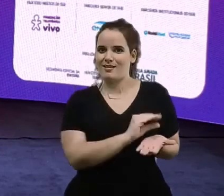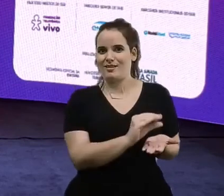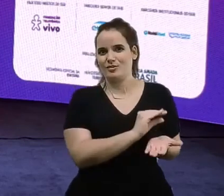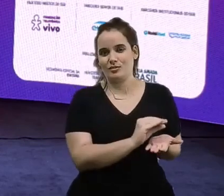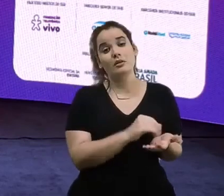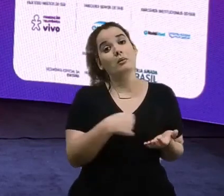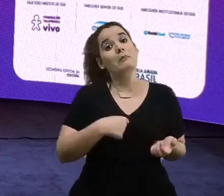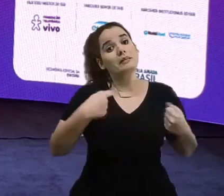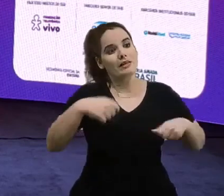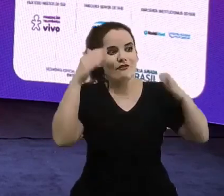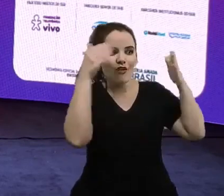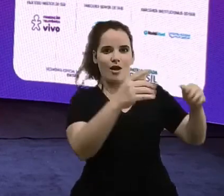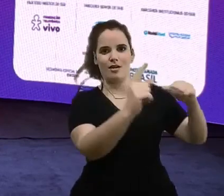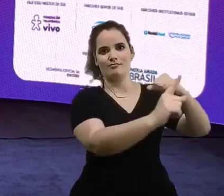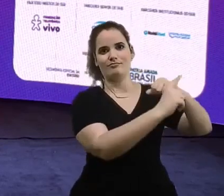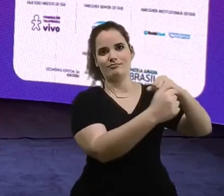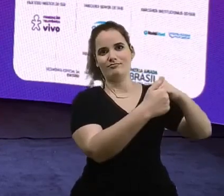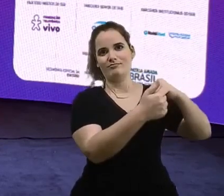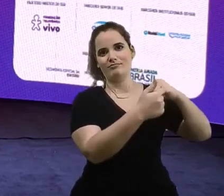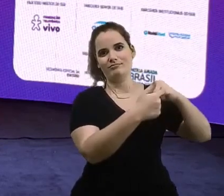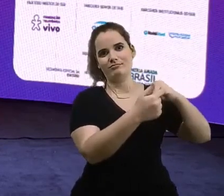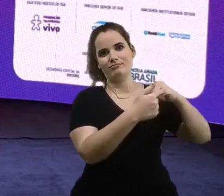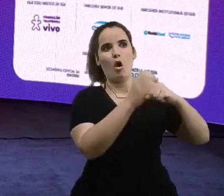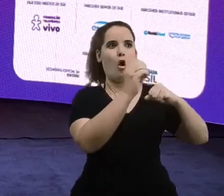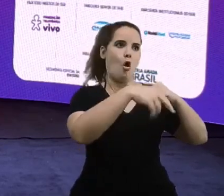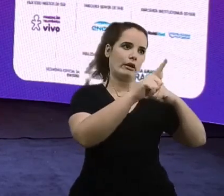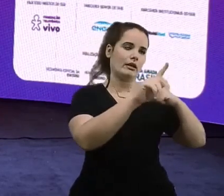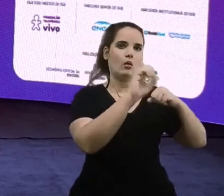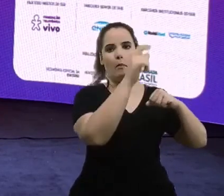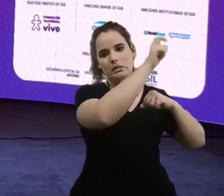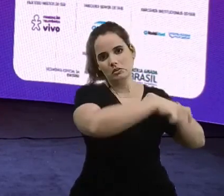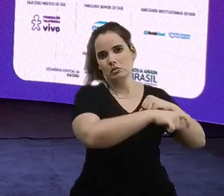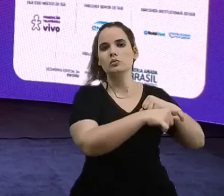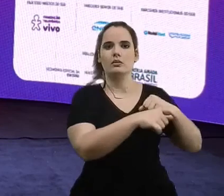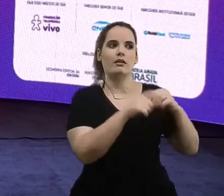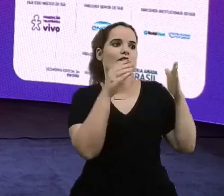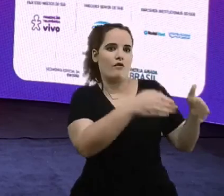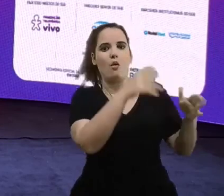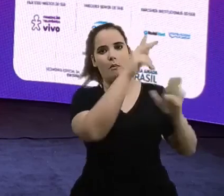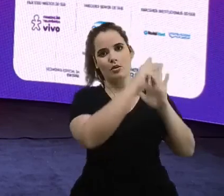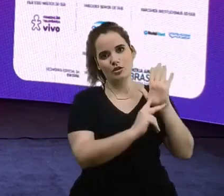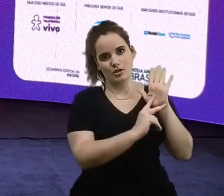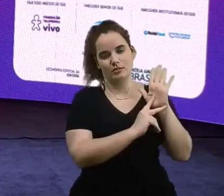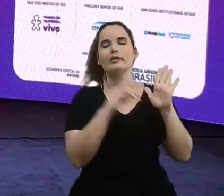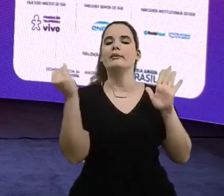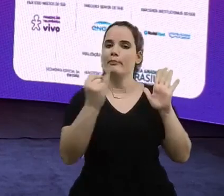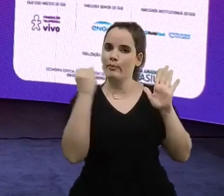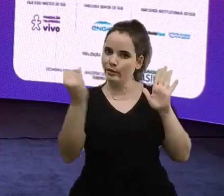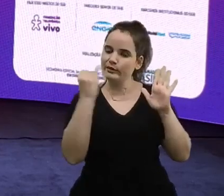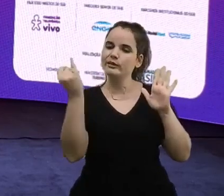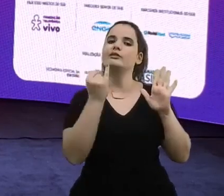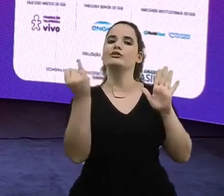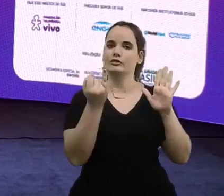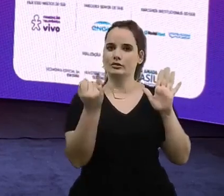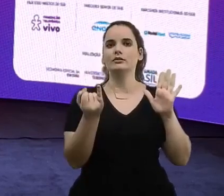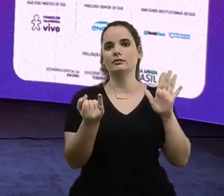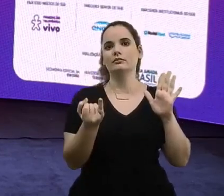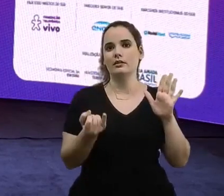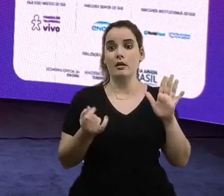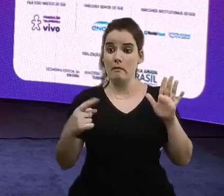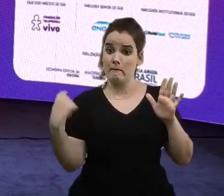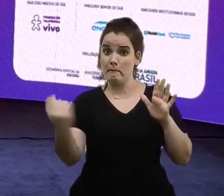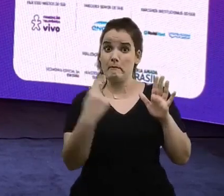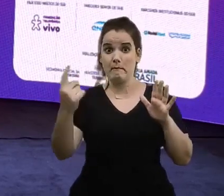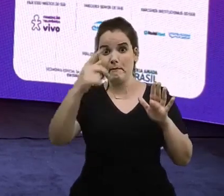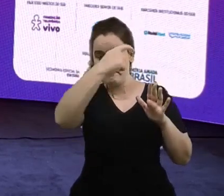organização beneficiária naquele projeto, né? Então, ter essa formação analítica dentro da organização, fazer com que as pessoas